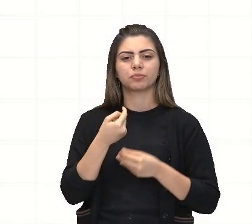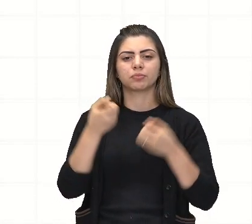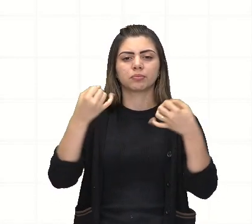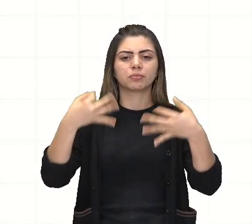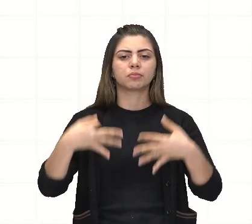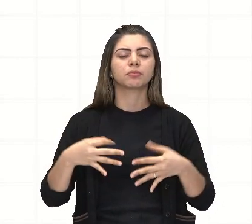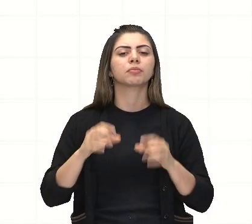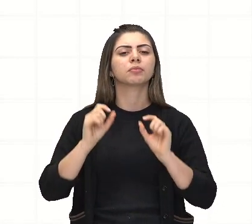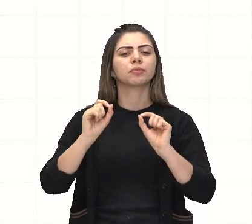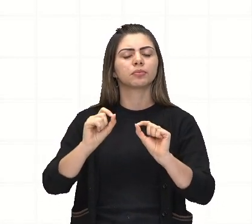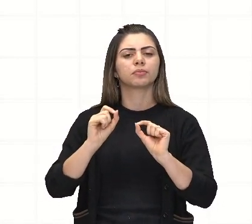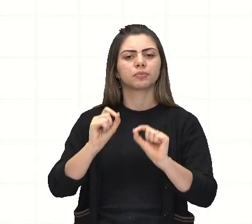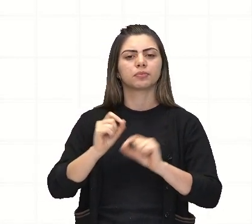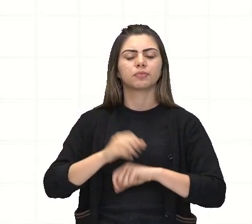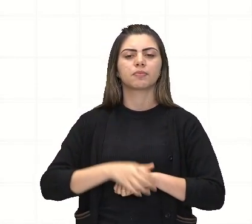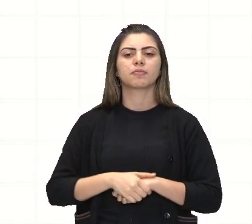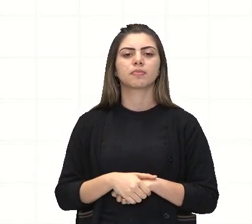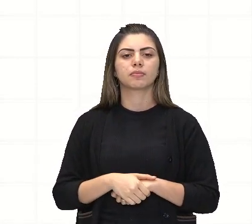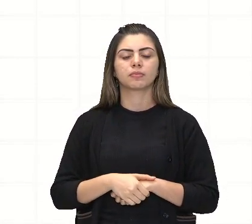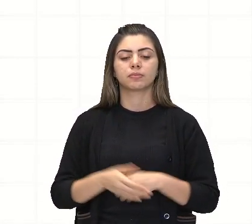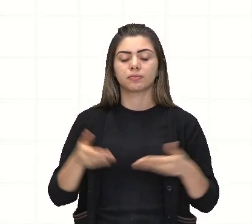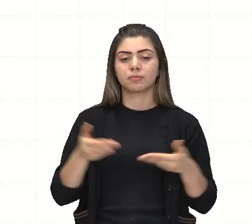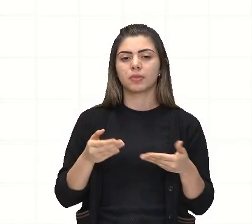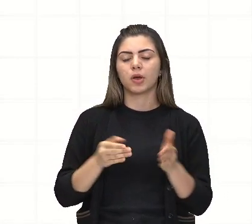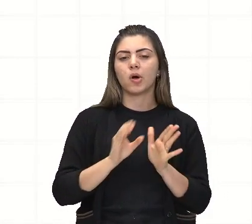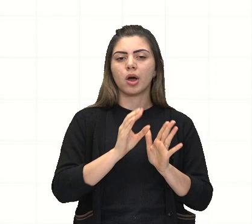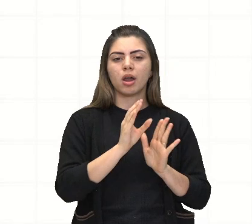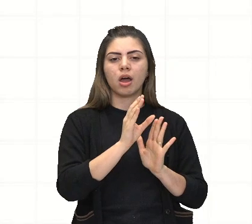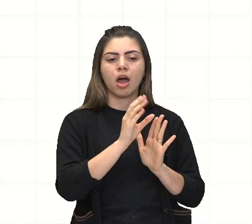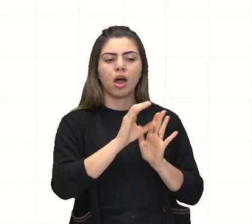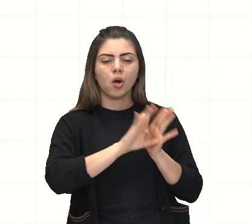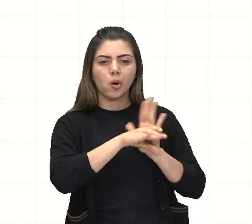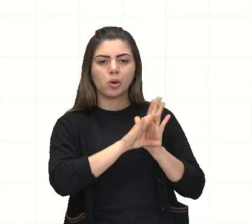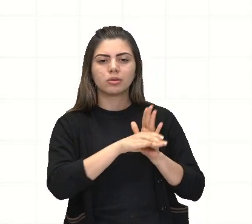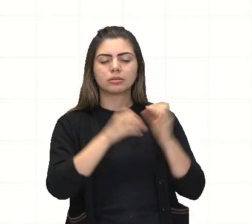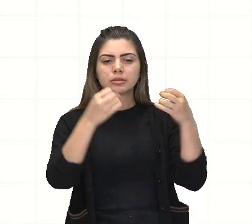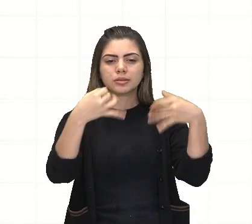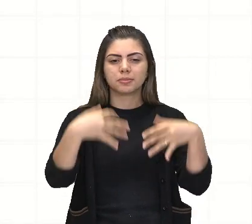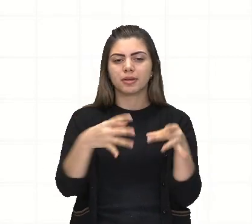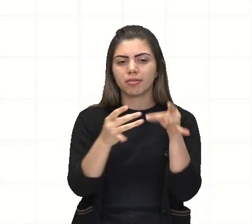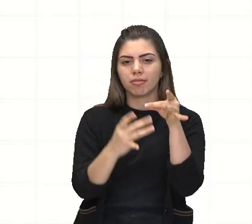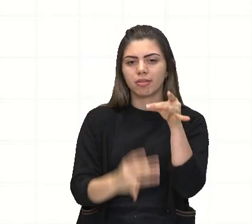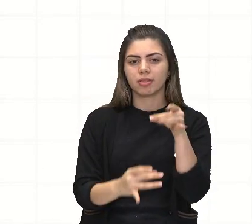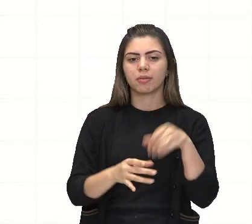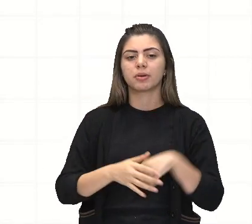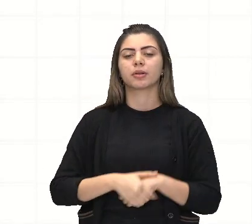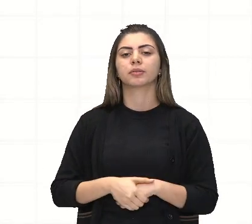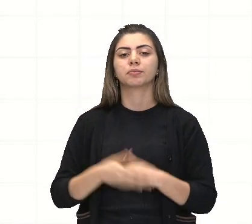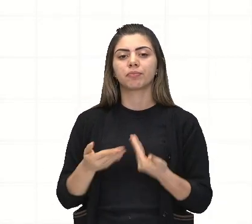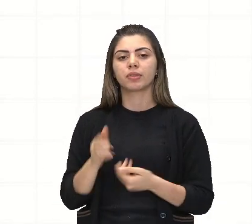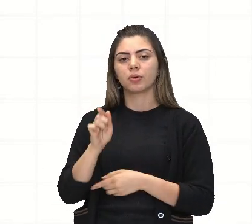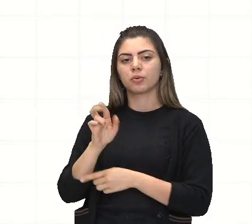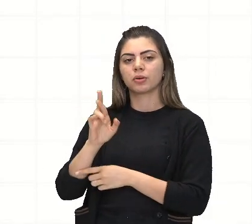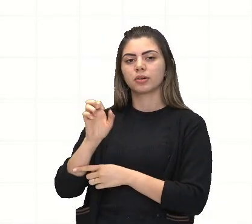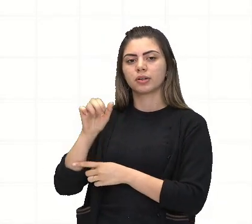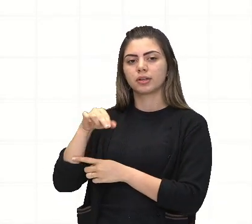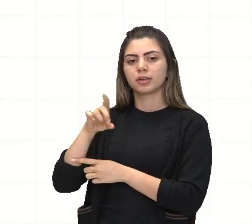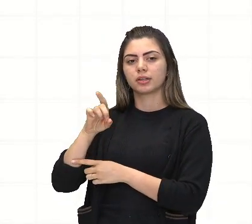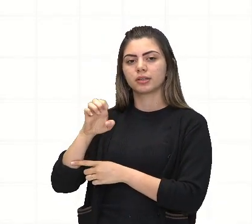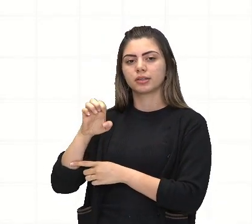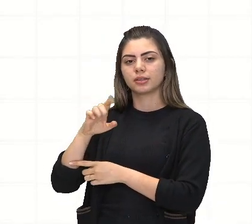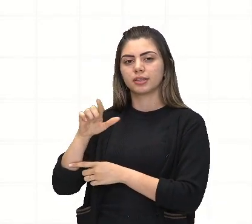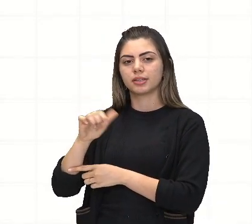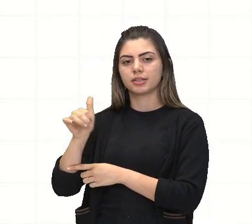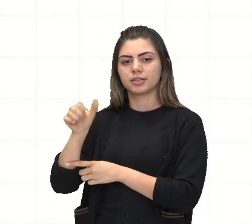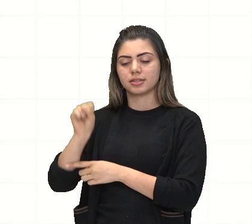mais a fixação desse conceito. Olha, duas grandezas são, ó, duas, pessoal, eu tenho que ter